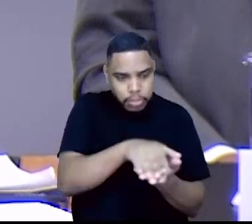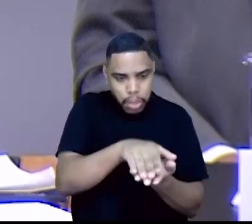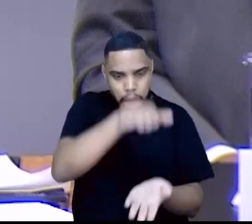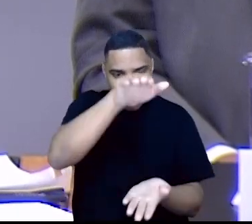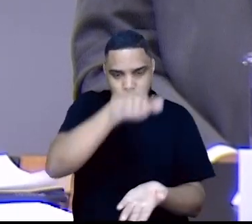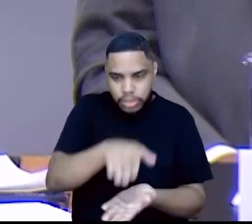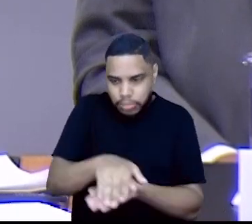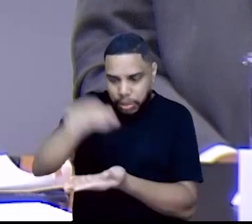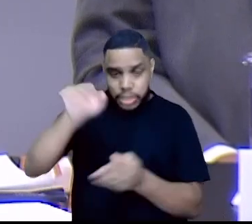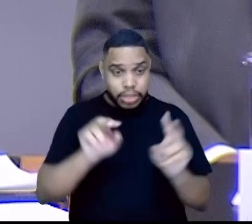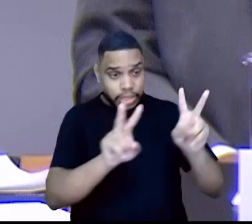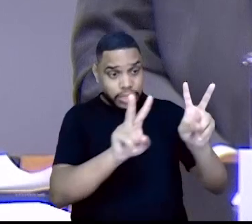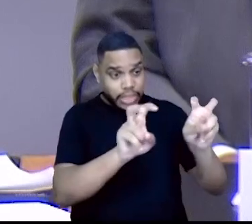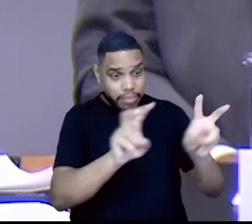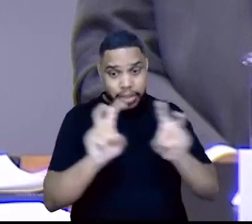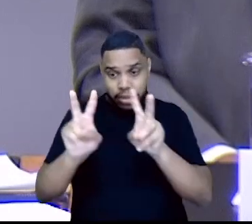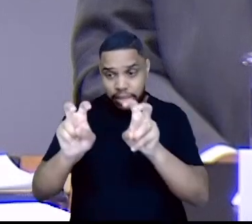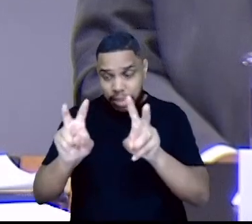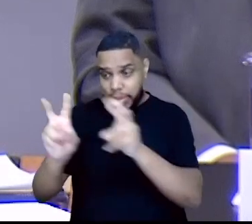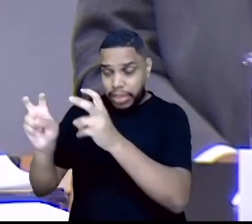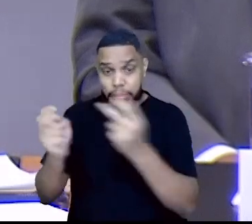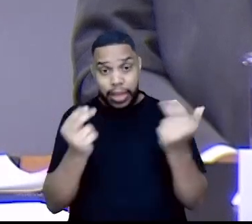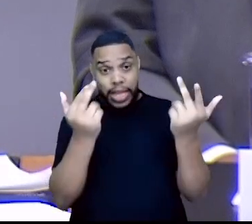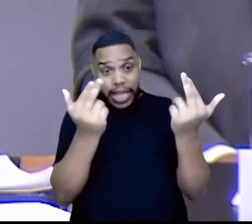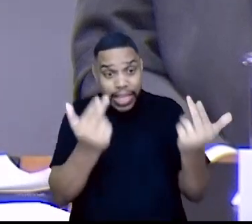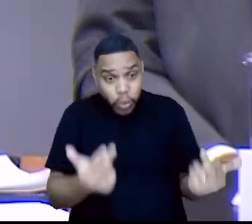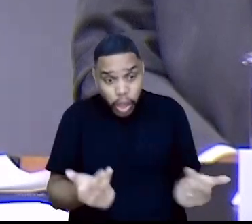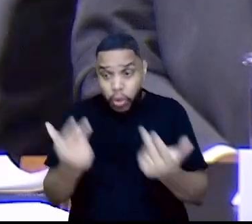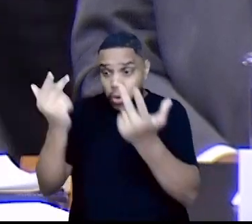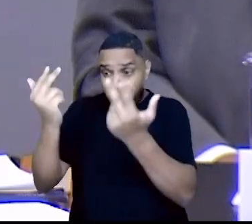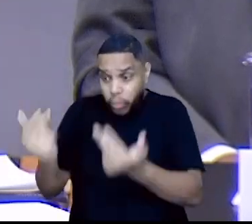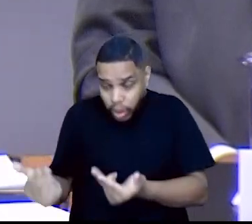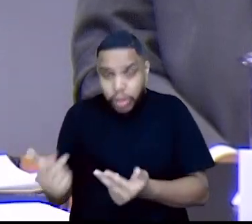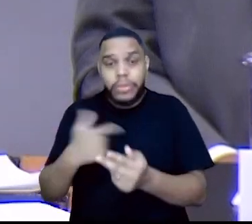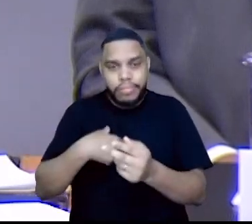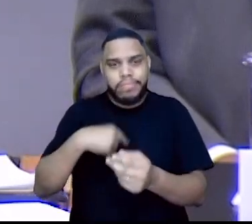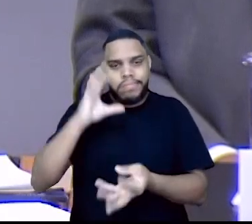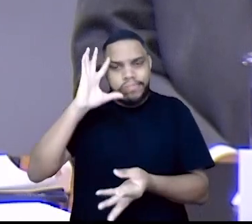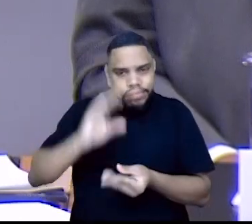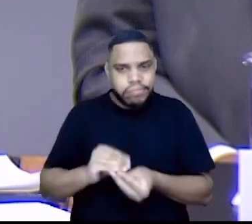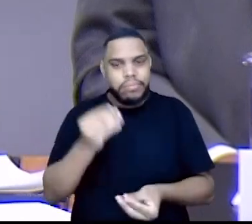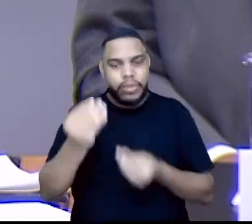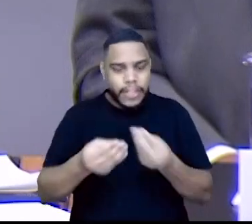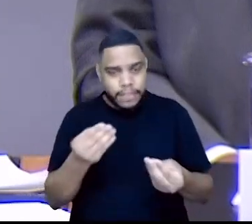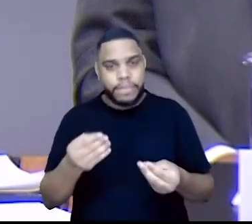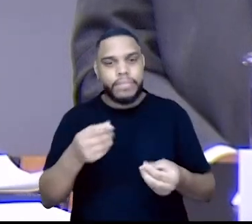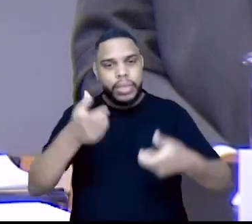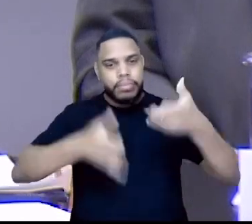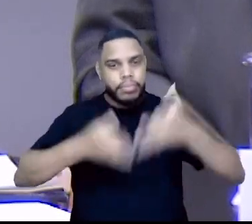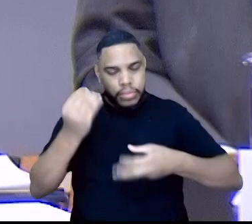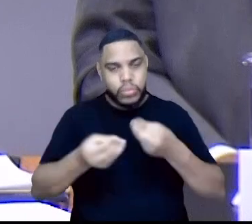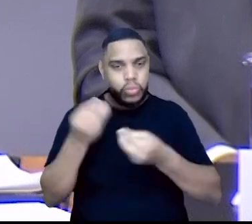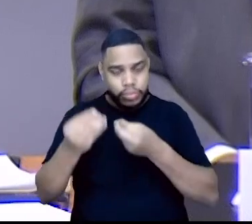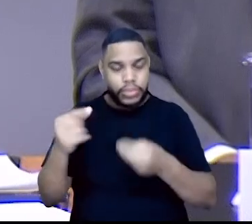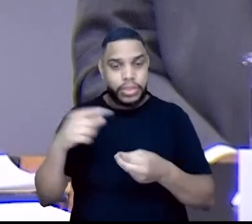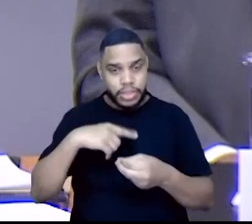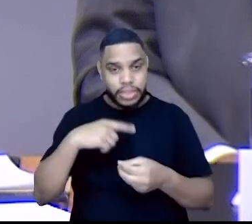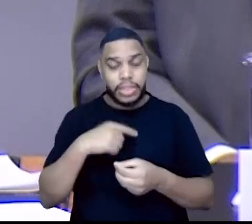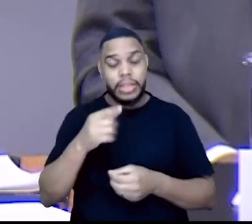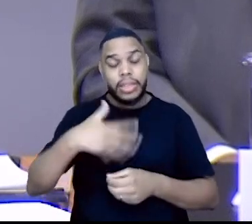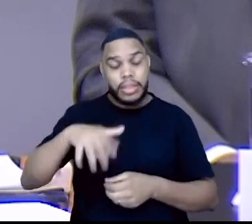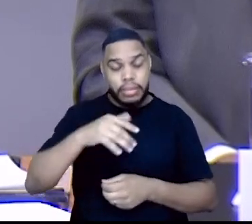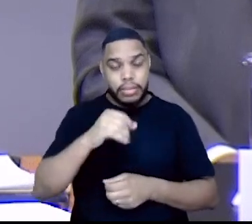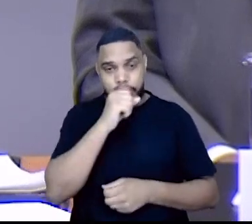no momento da seleção, a gente fique sabendo quais são os temas mais recorrentes para pensar para tratar como repercussão geral. E tem